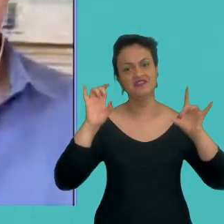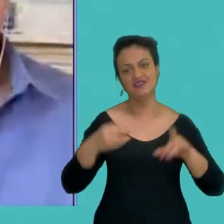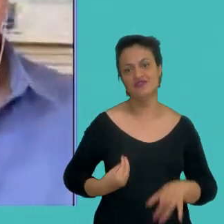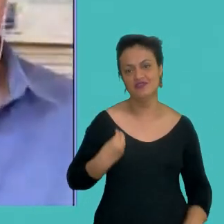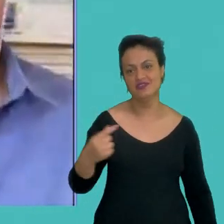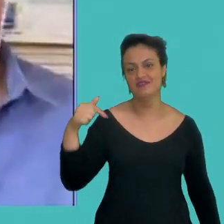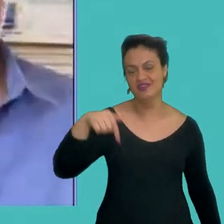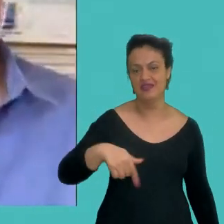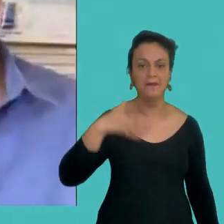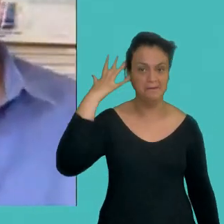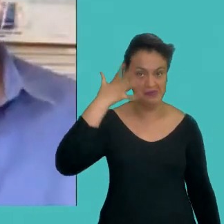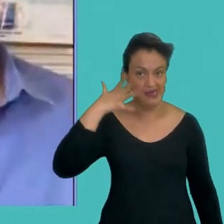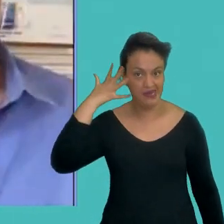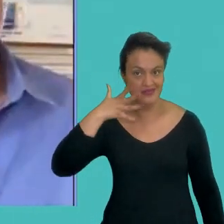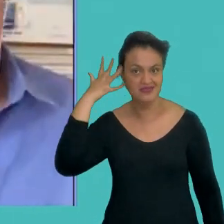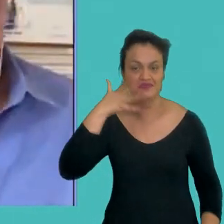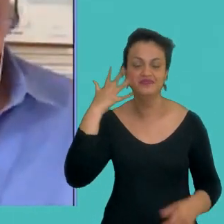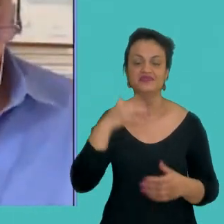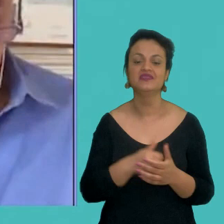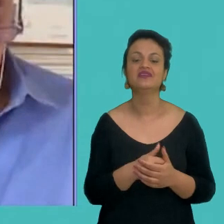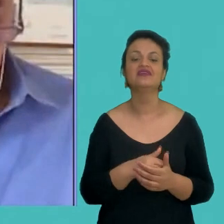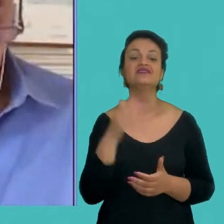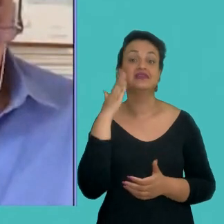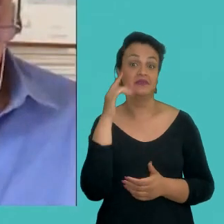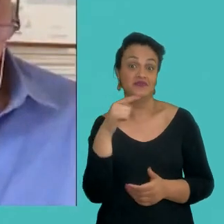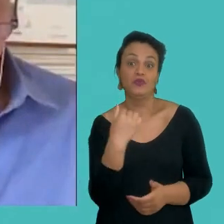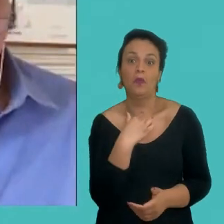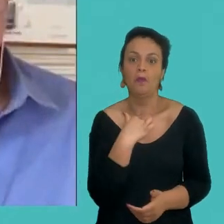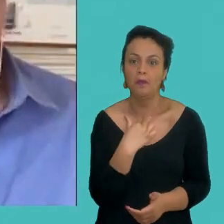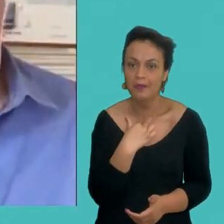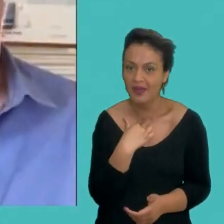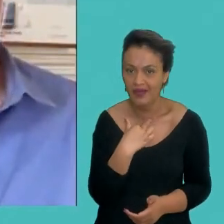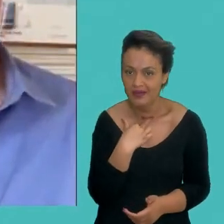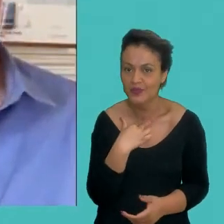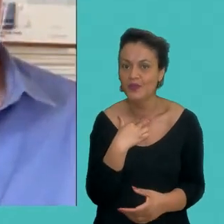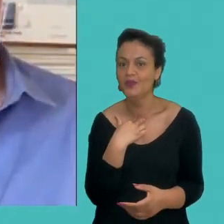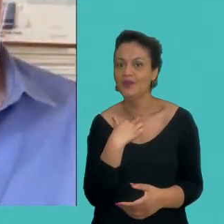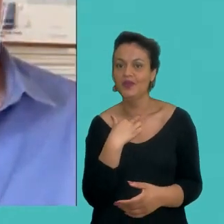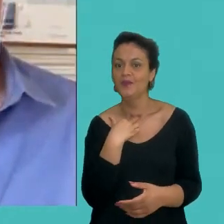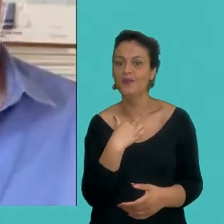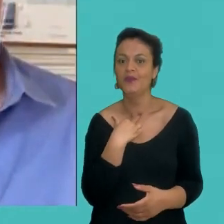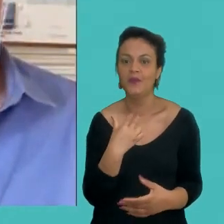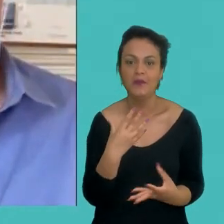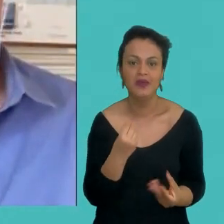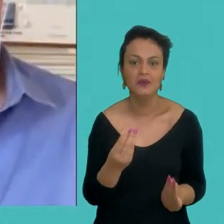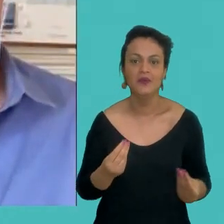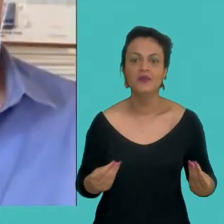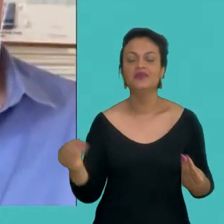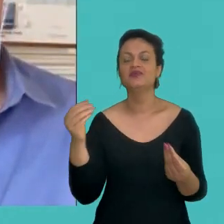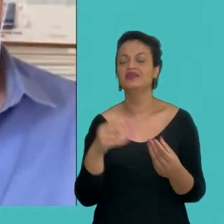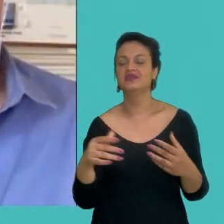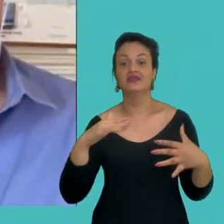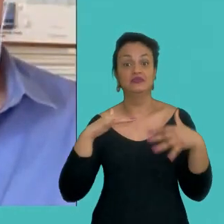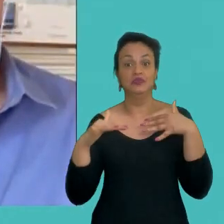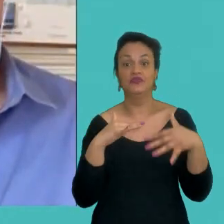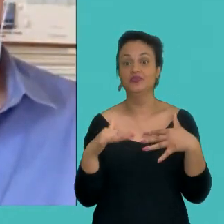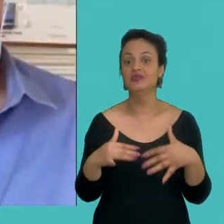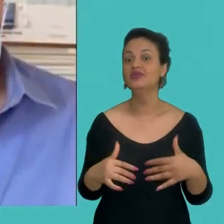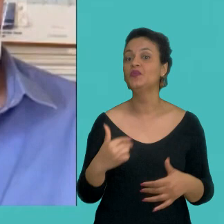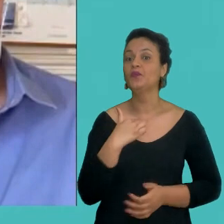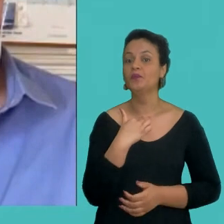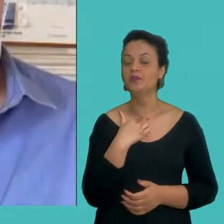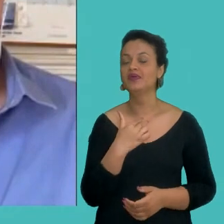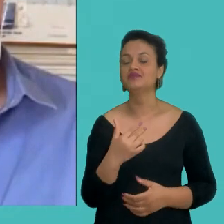muito honrada com a sua presença aqui, sabendo que você tem realmente uma agenda enorme, especialmente nestes dias